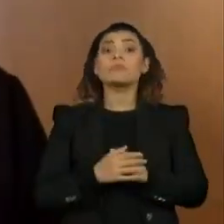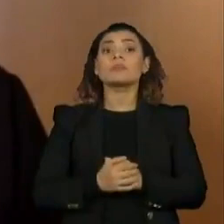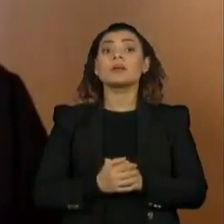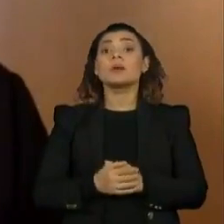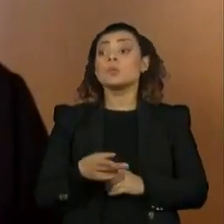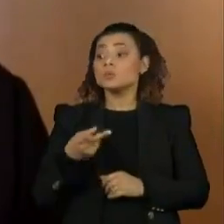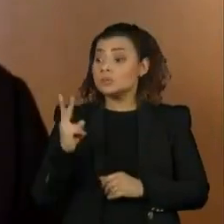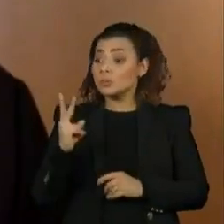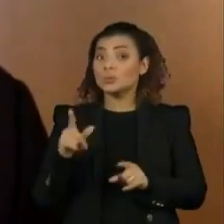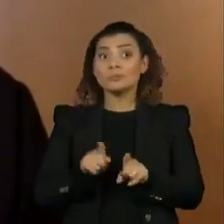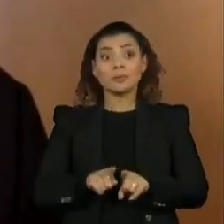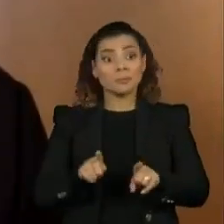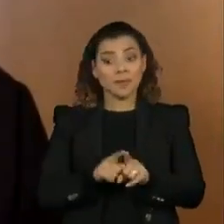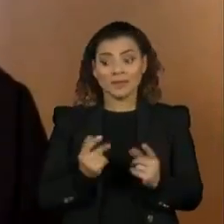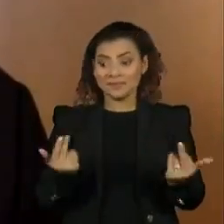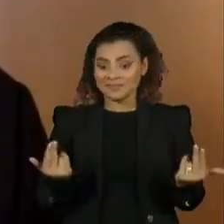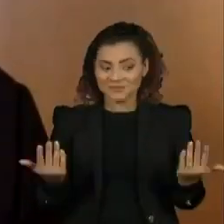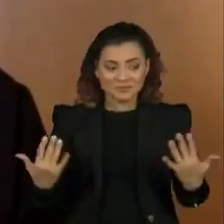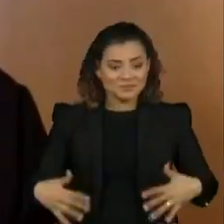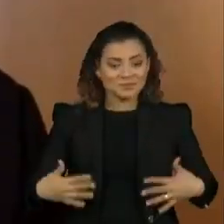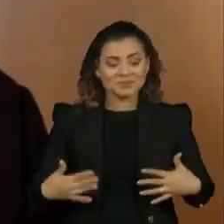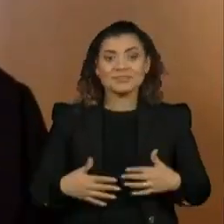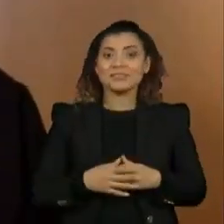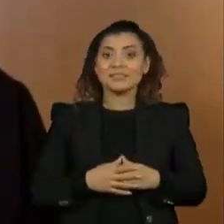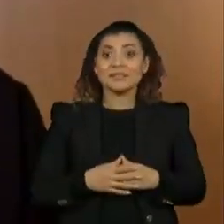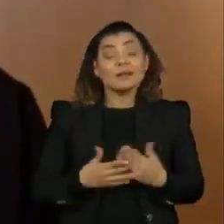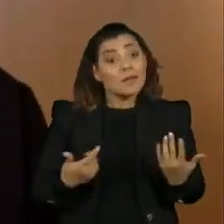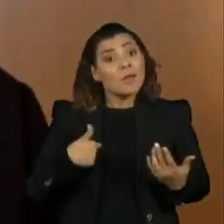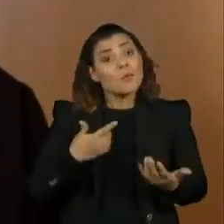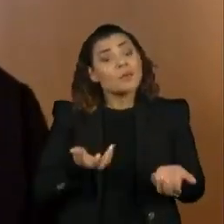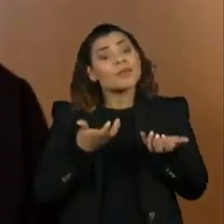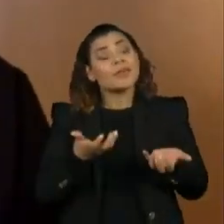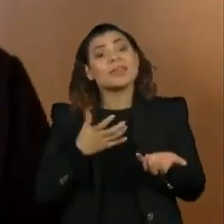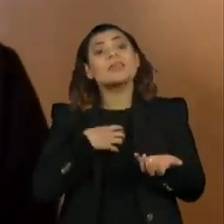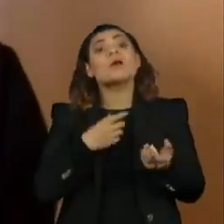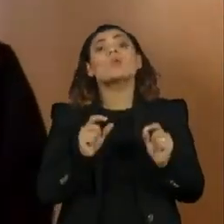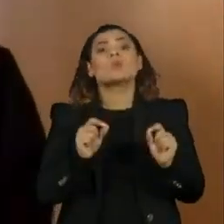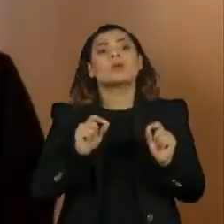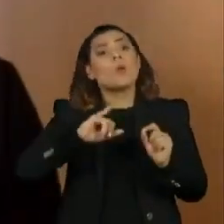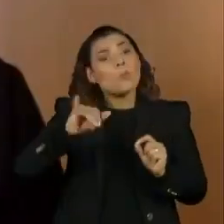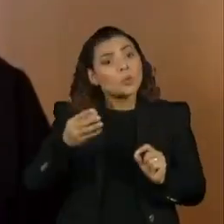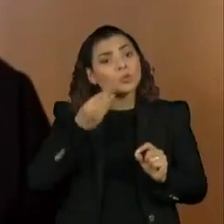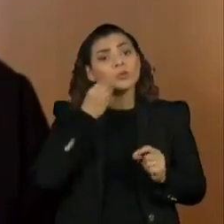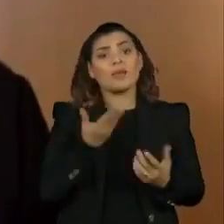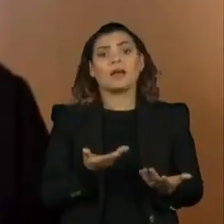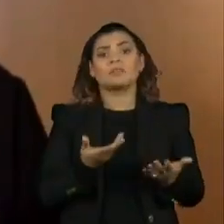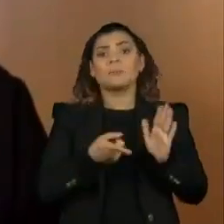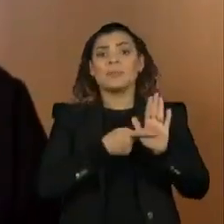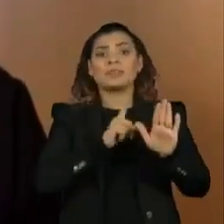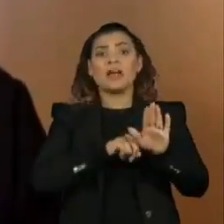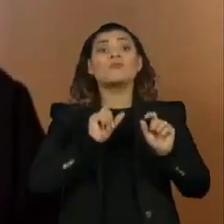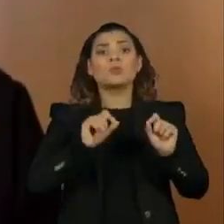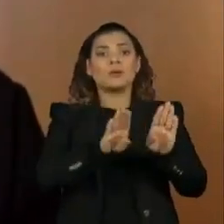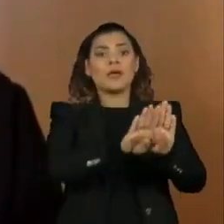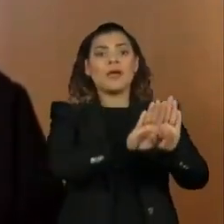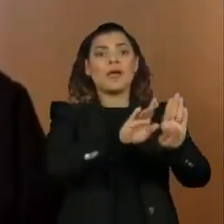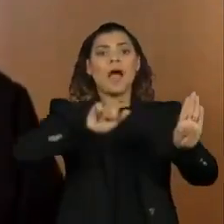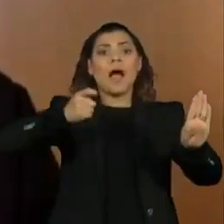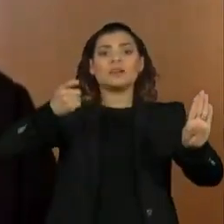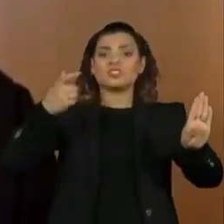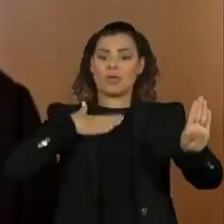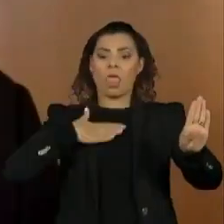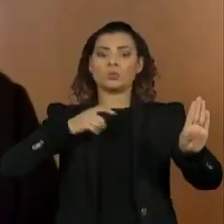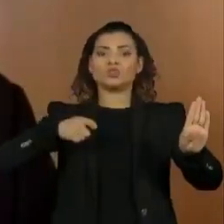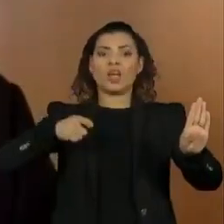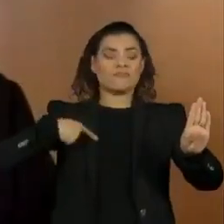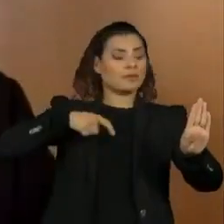também. Então, assim, o que eu gostaria de ser? Um abridor de portas, né? Eu acho que assim seria muita arrogância